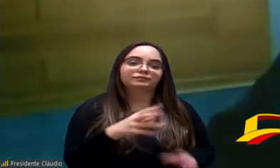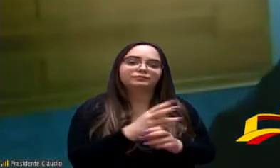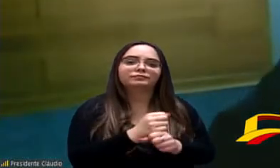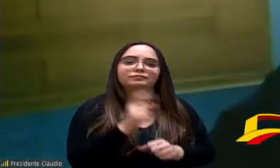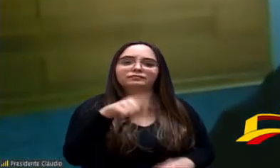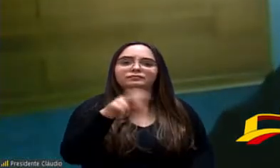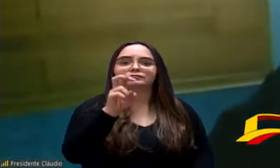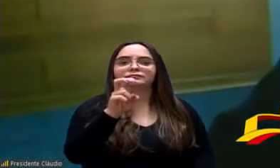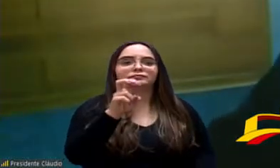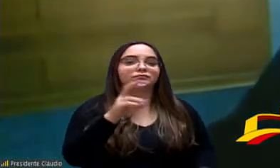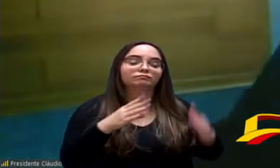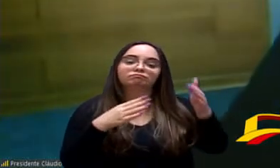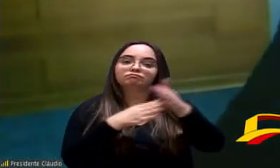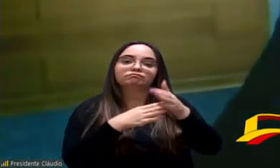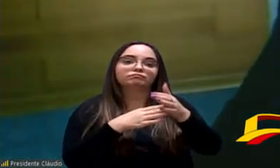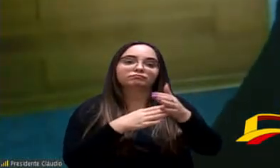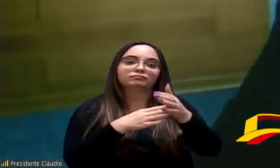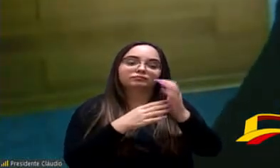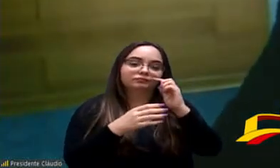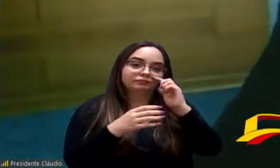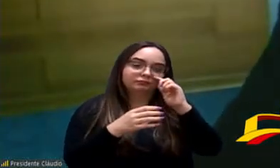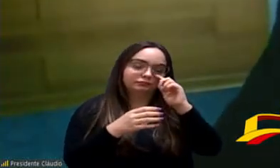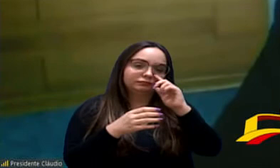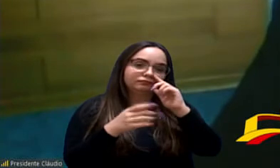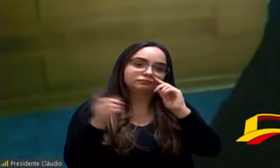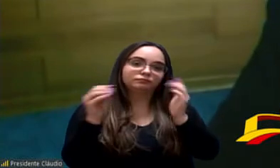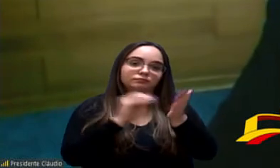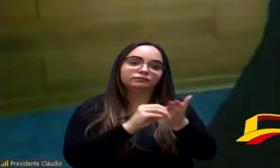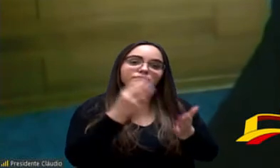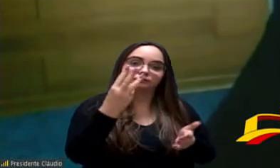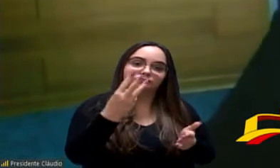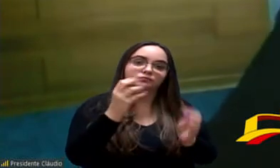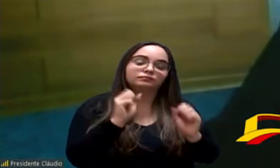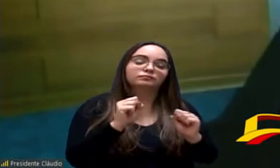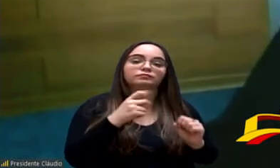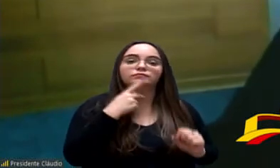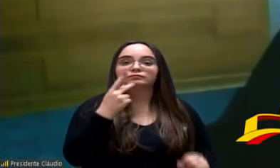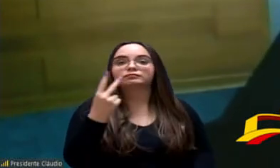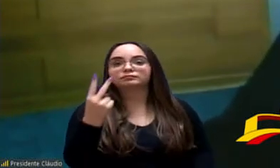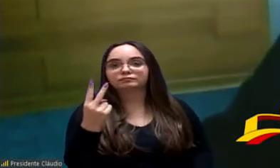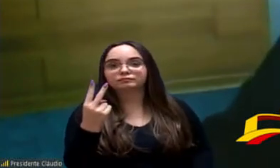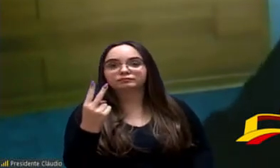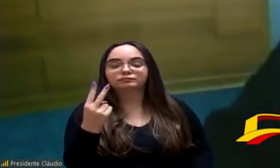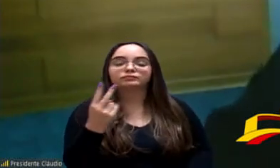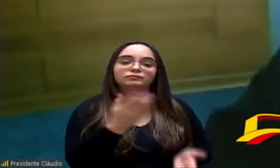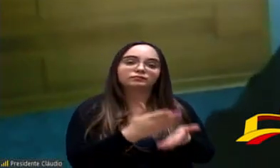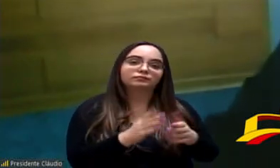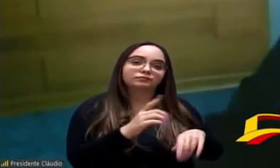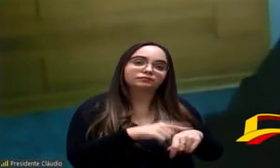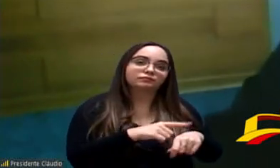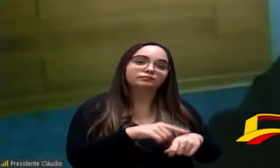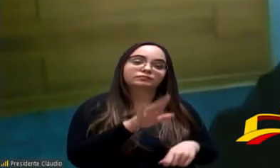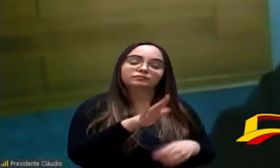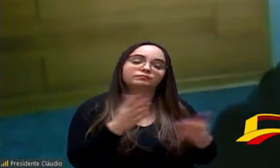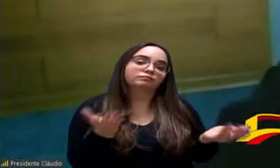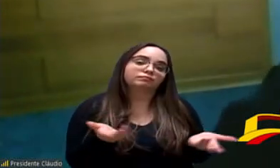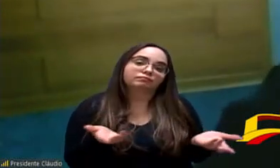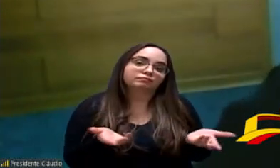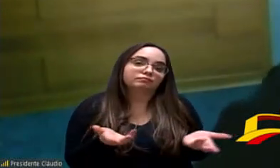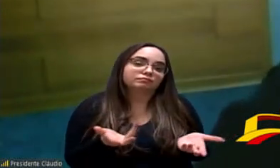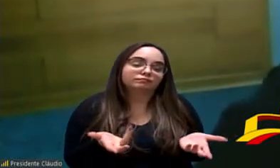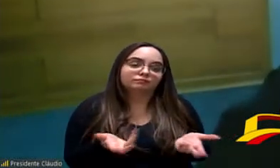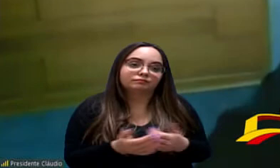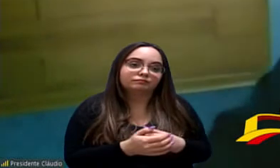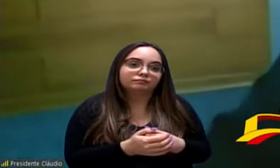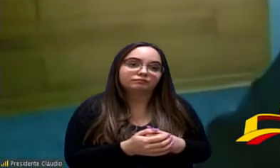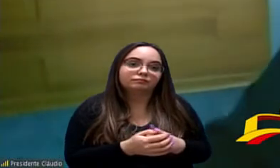5, é o total de requerimentos. Ele protocola 3 e pode falar 2. Aí dá mais espaço. Infelizmente, eu vou começar a cortar e